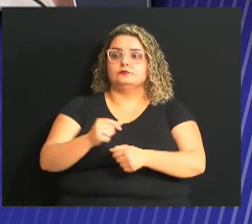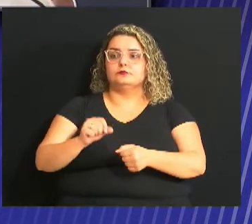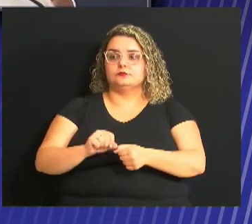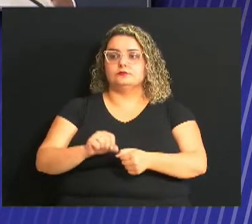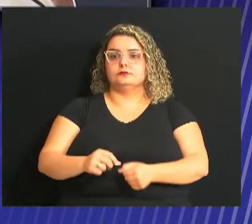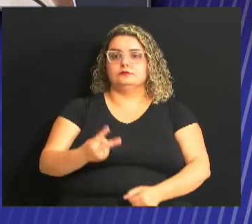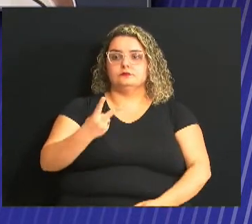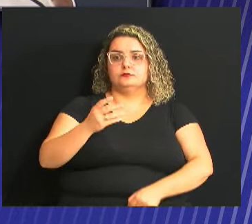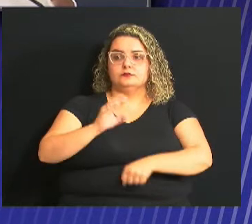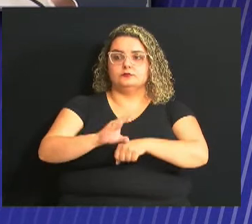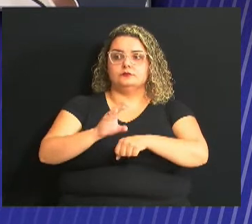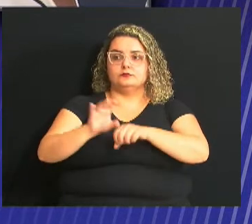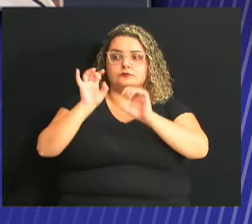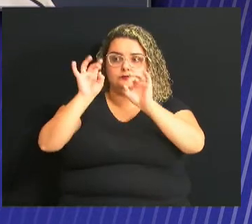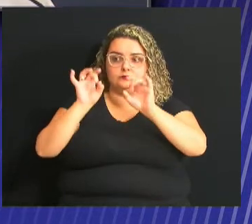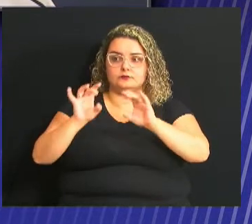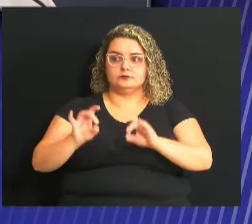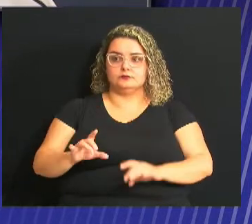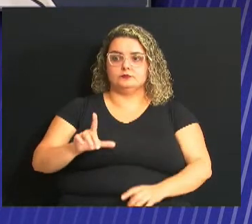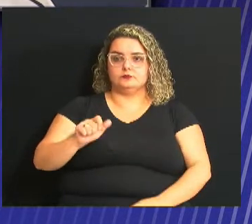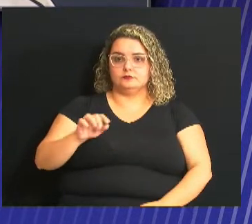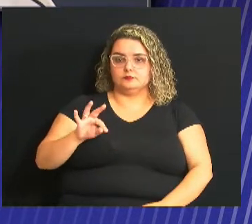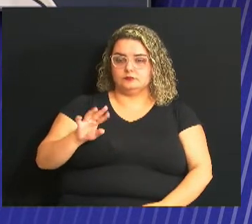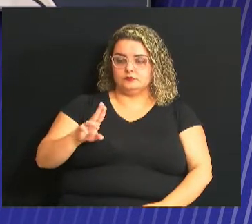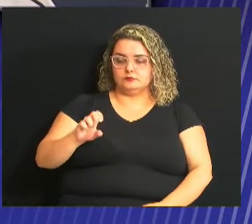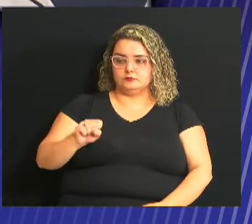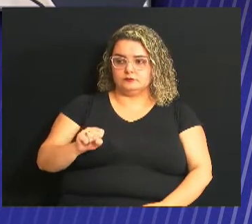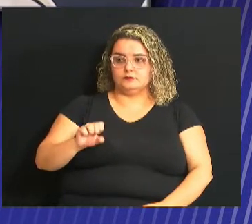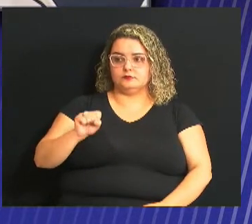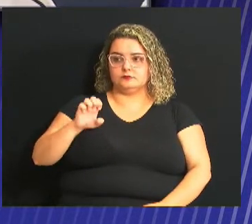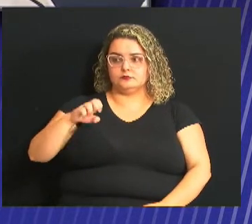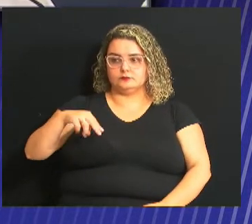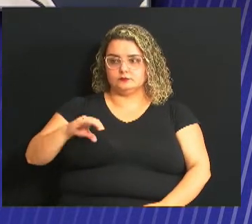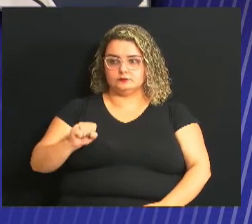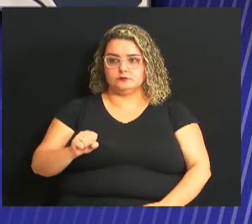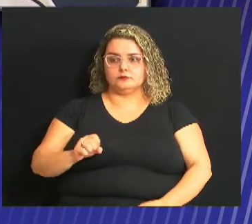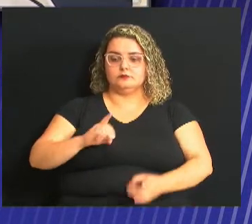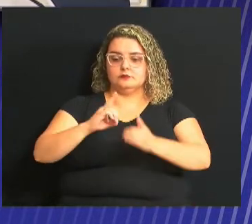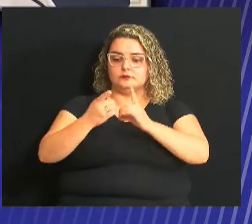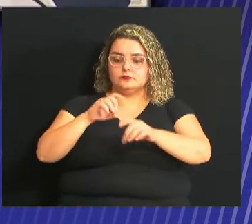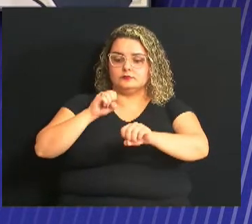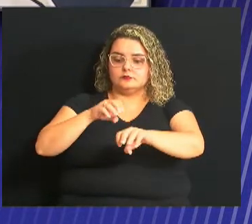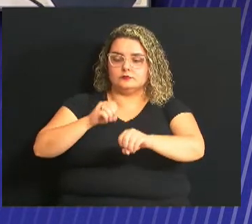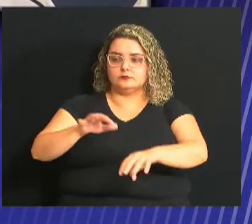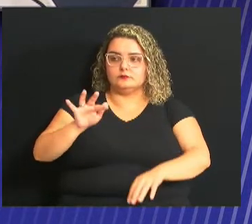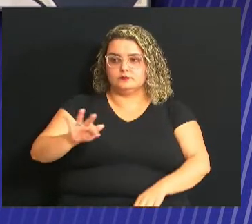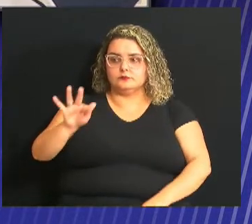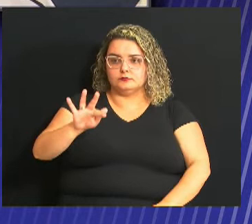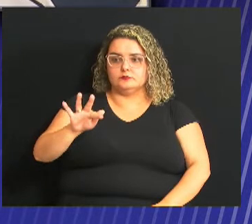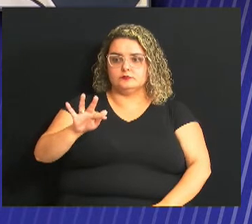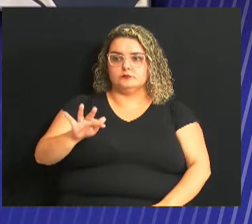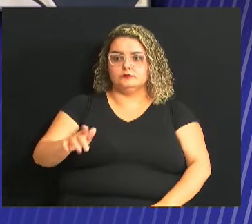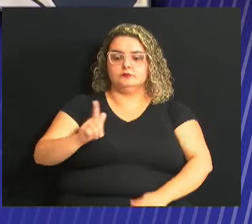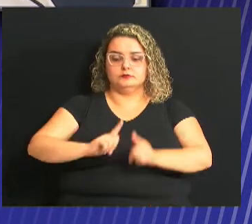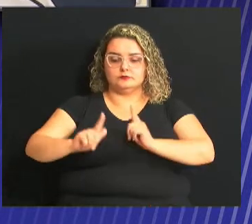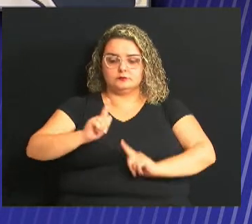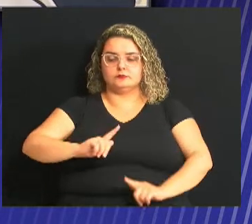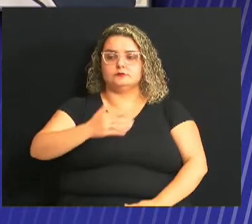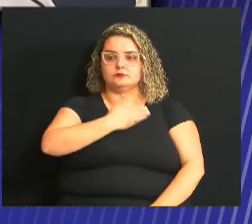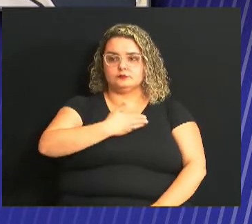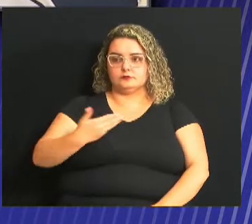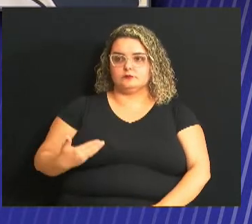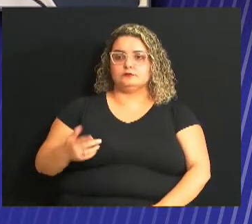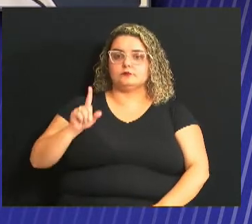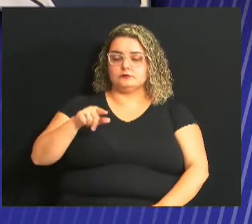de especializações, lato sensu, em didática do ensino superior e gestão pública. Foi